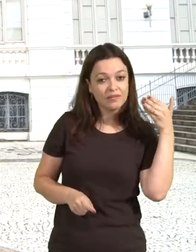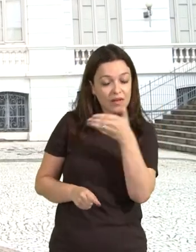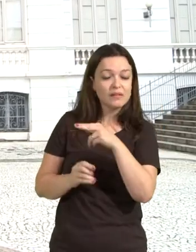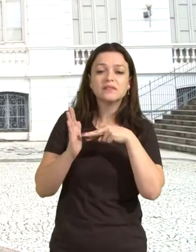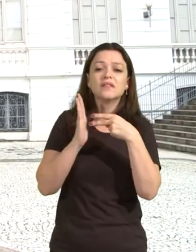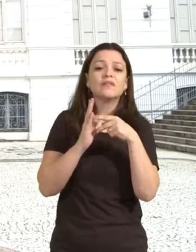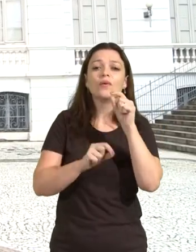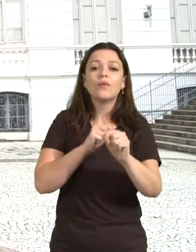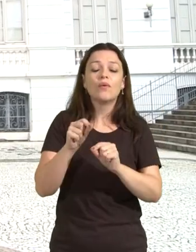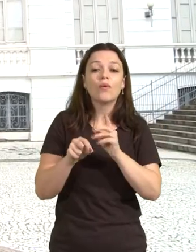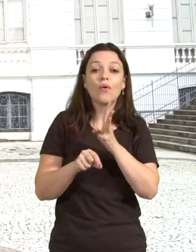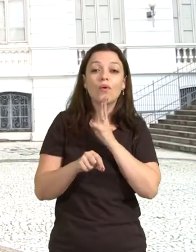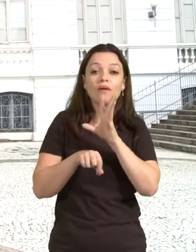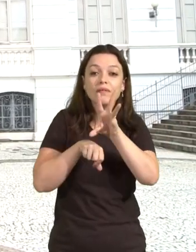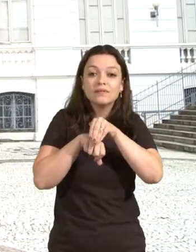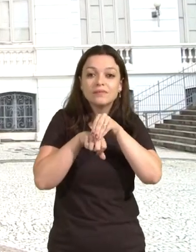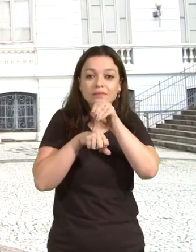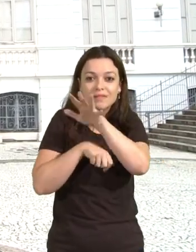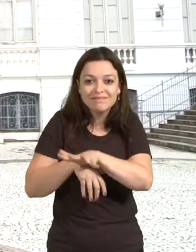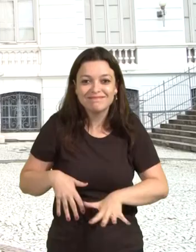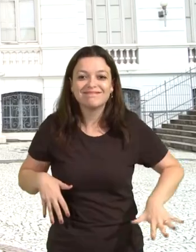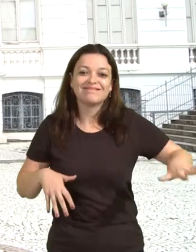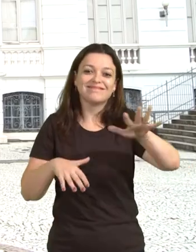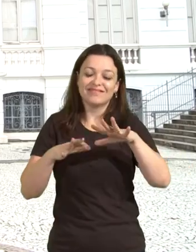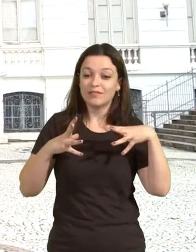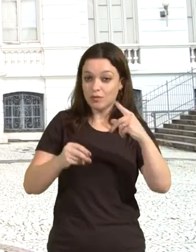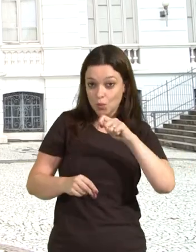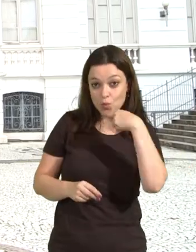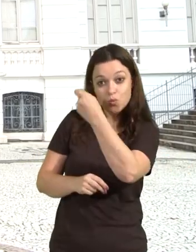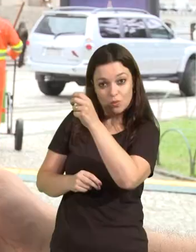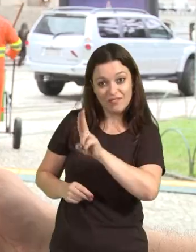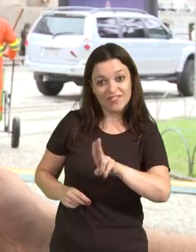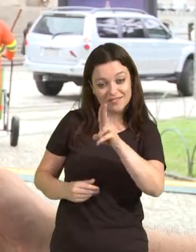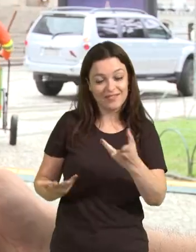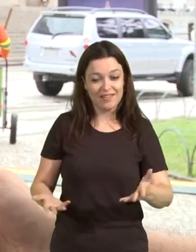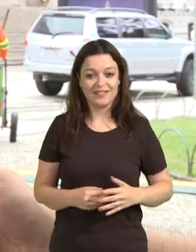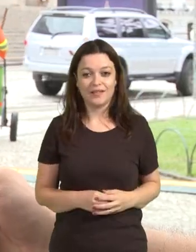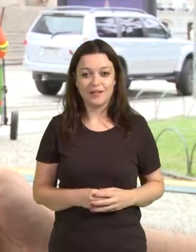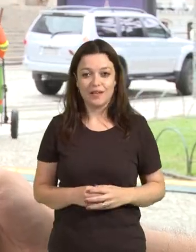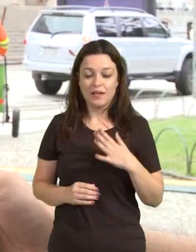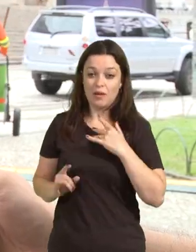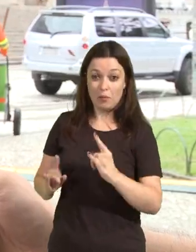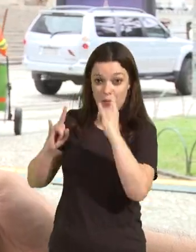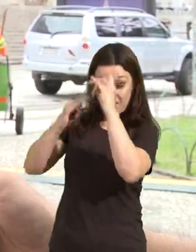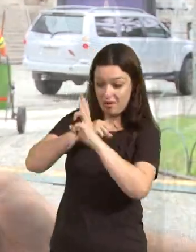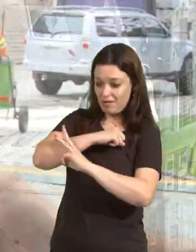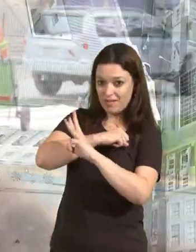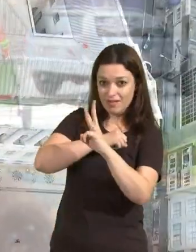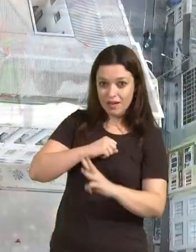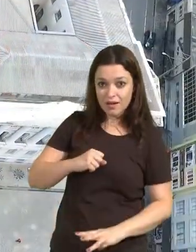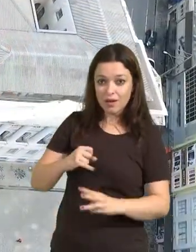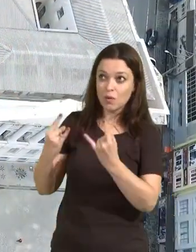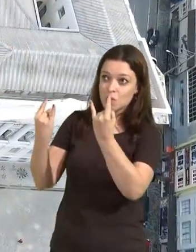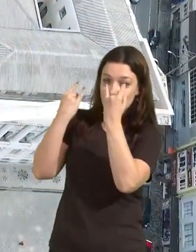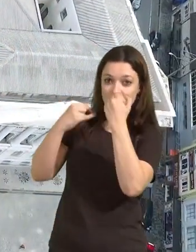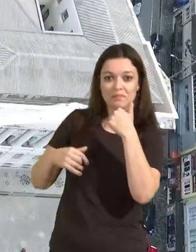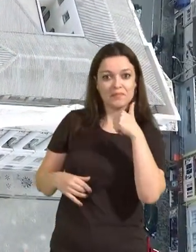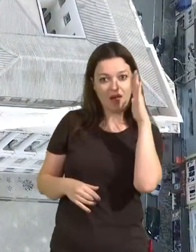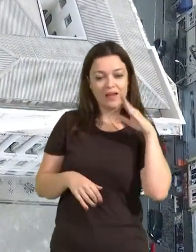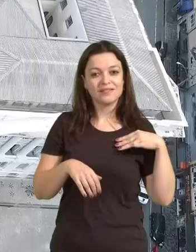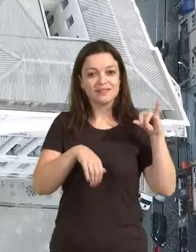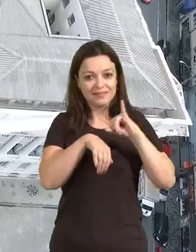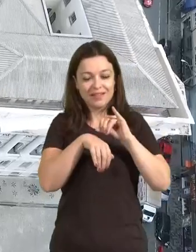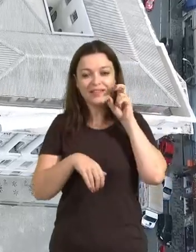é significado de conhecimento universal, né? Isso que significa a universidade, né? É um prédio que chama muita atenção quando a gente vem no centro.